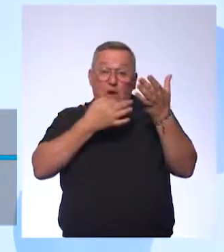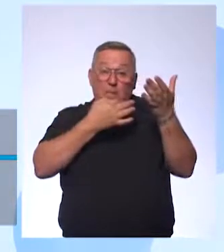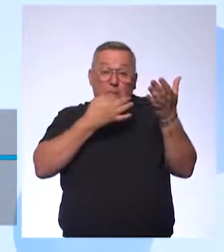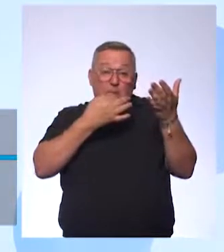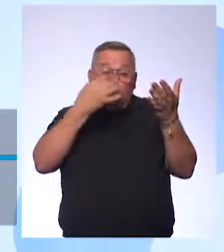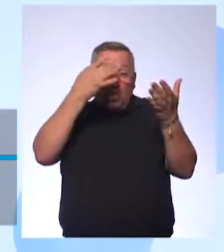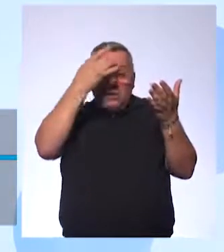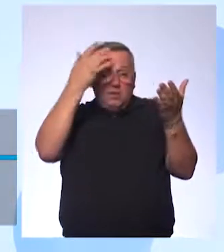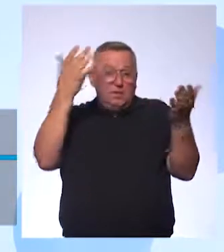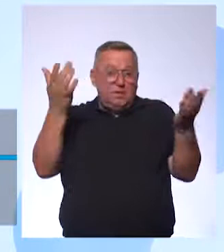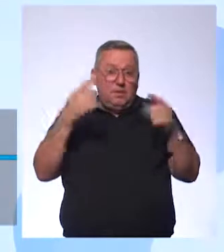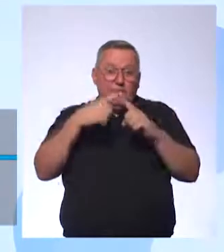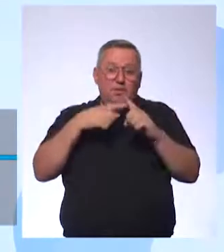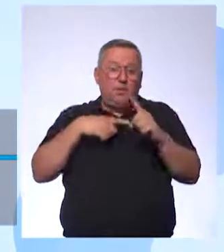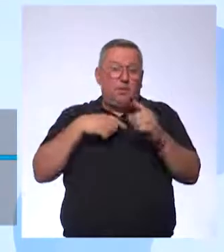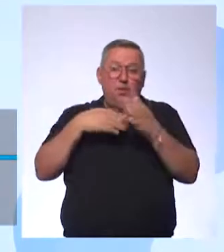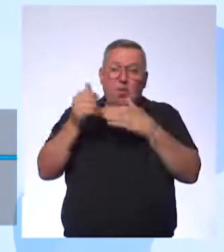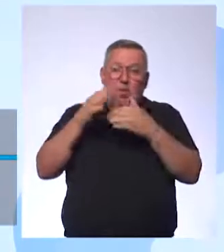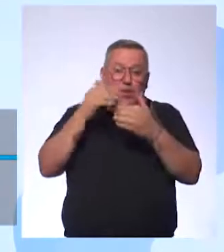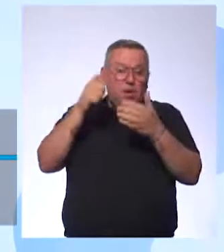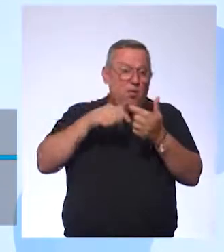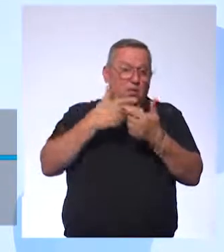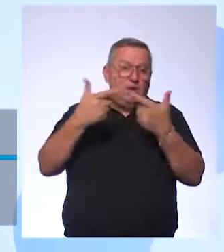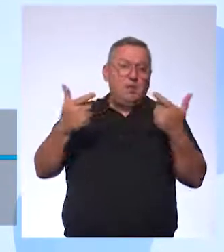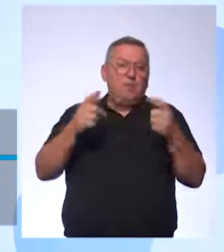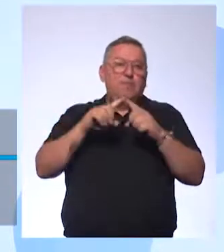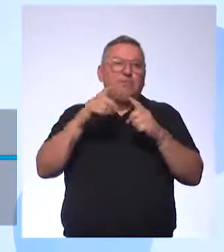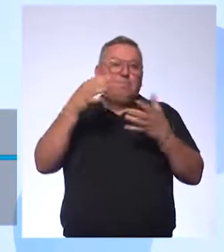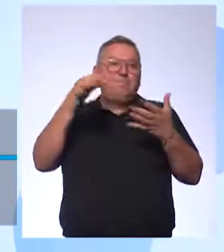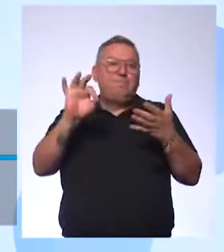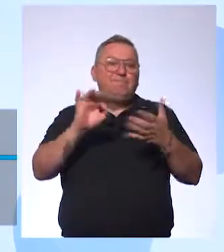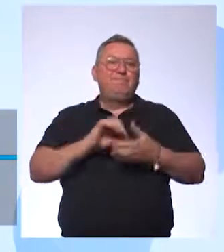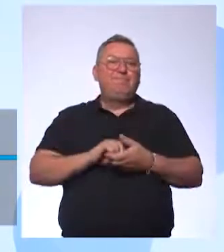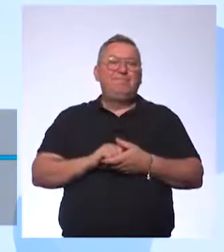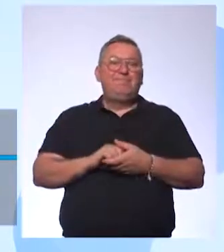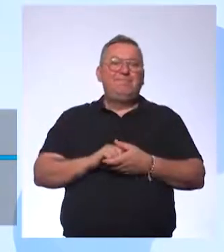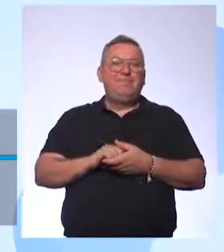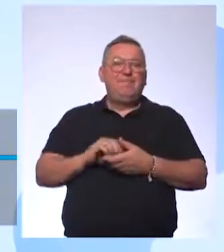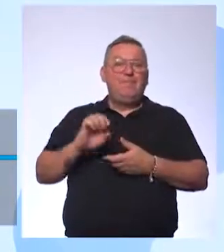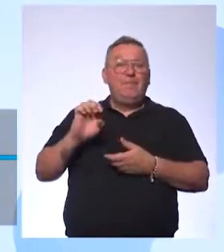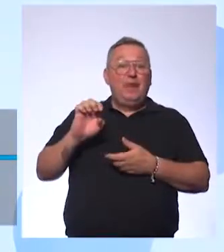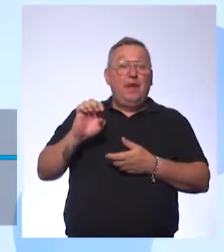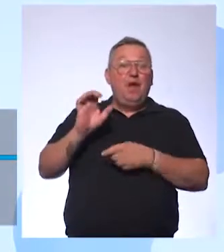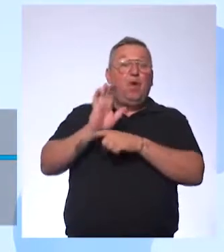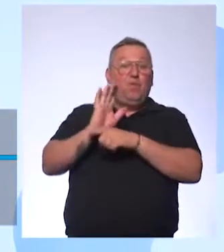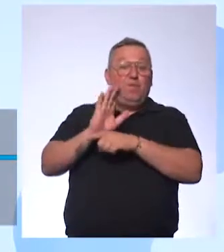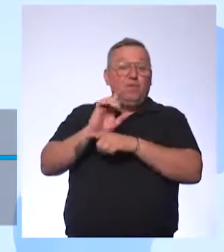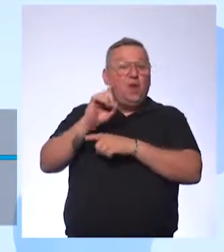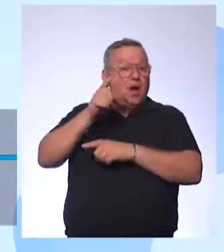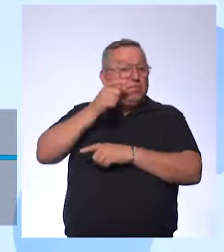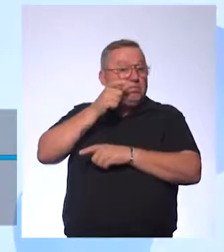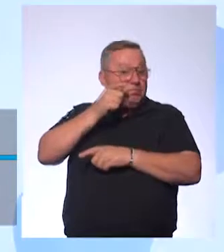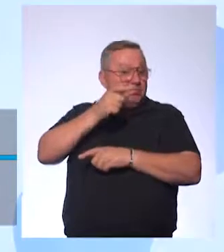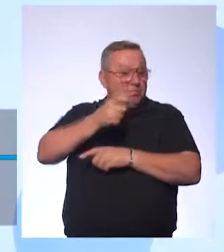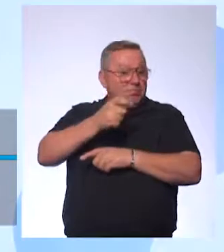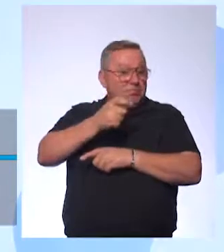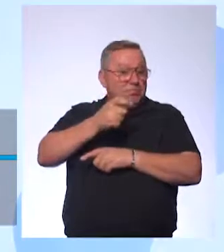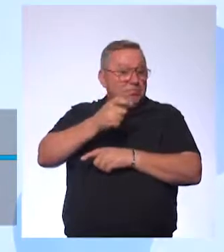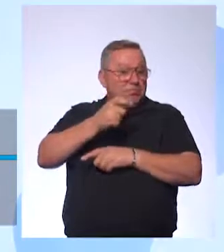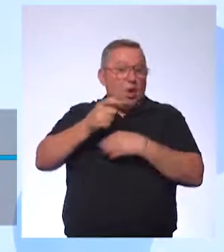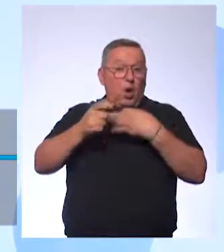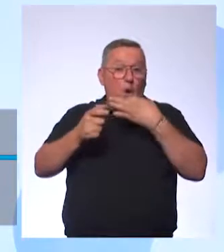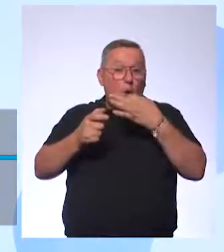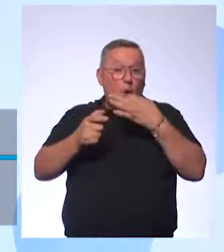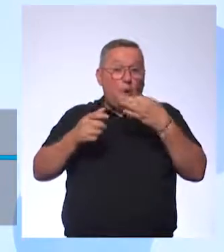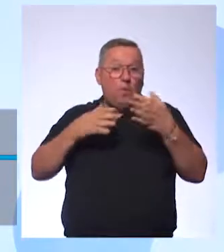aí dela, porque pode ser qualquer outra coisa. Então, acertaram aí. E aí, o filme é interessante, é uma opinião